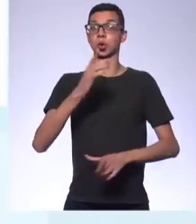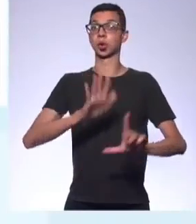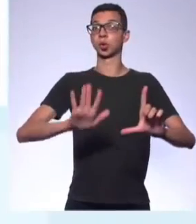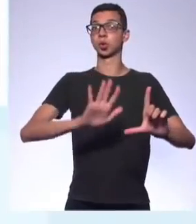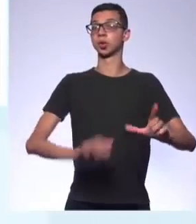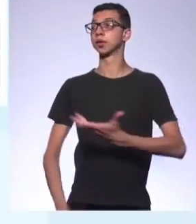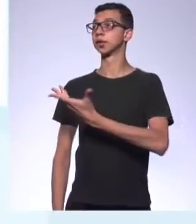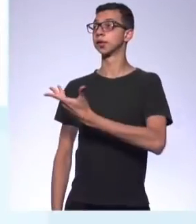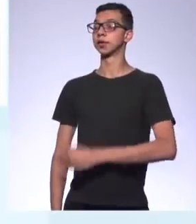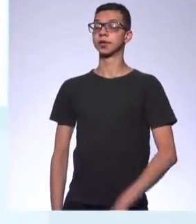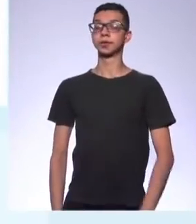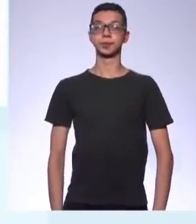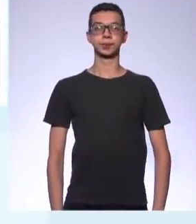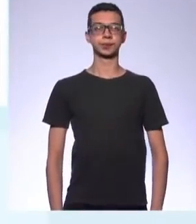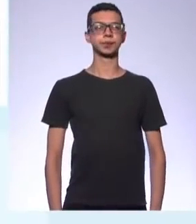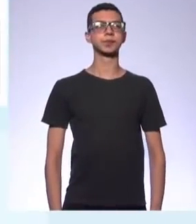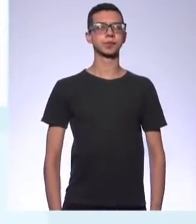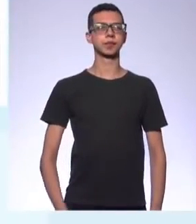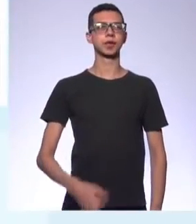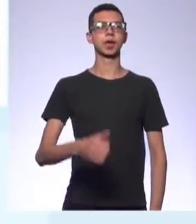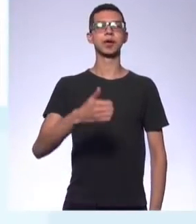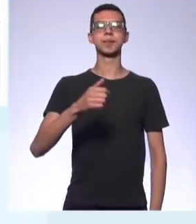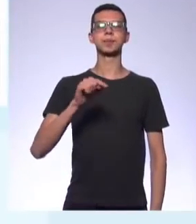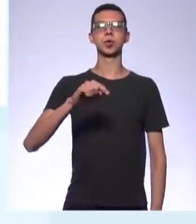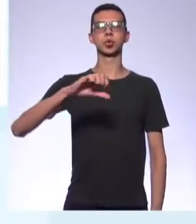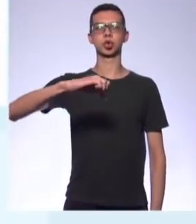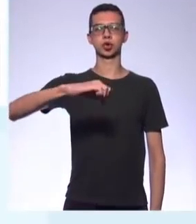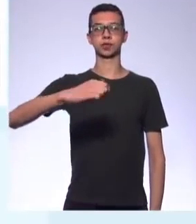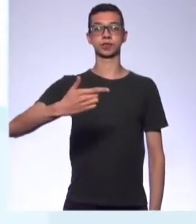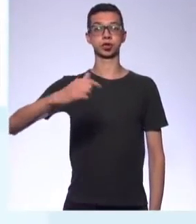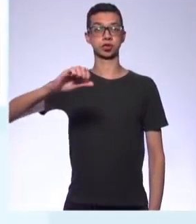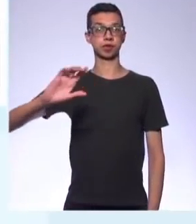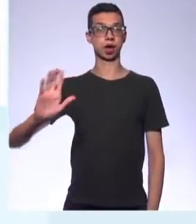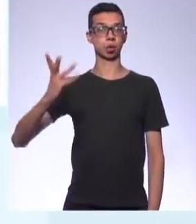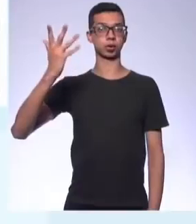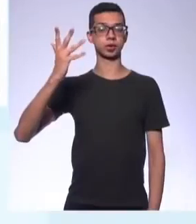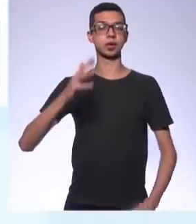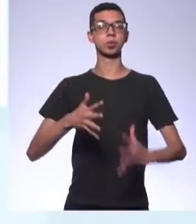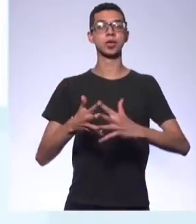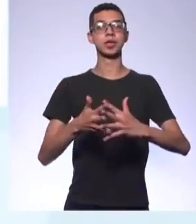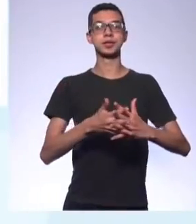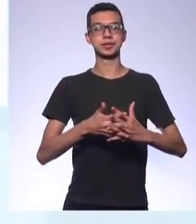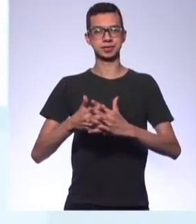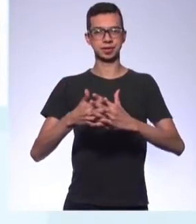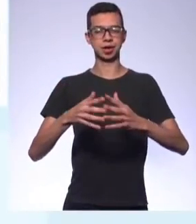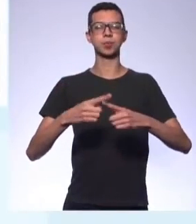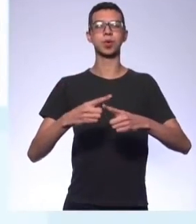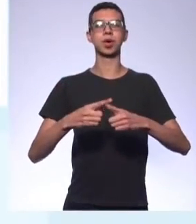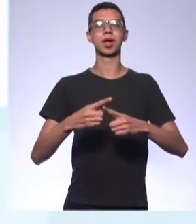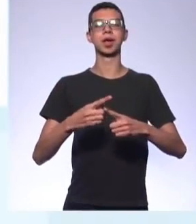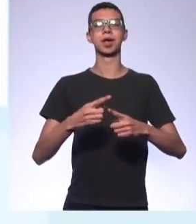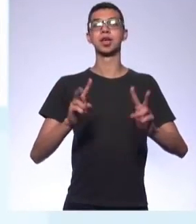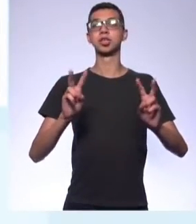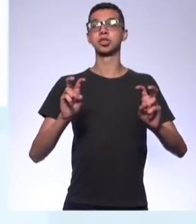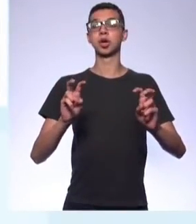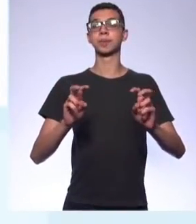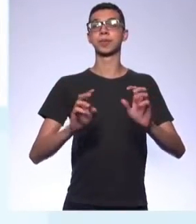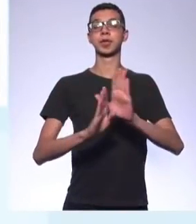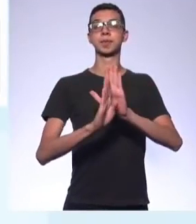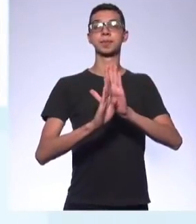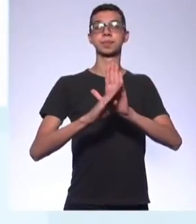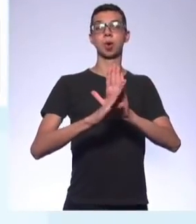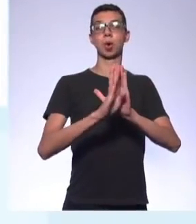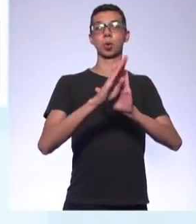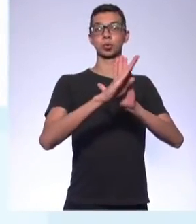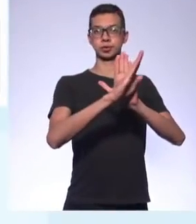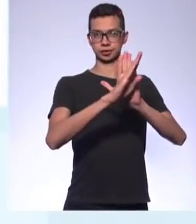Crise financeira de 29 aconteceu lá nos Estados Unidos com o crash da Bolsa de Valores. Nós já estudamos esse aspecto,